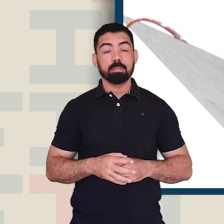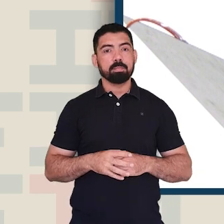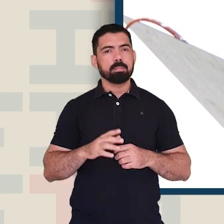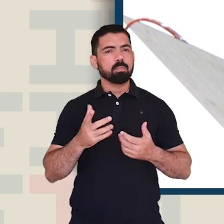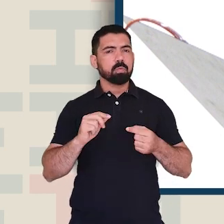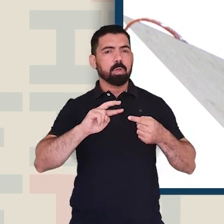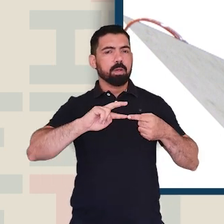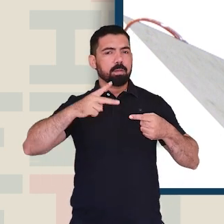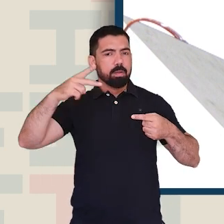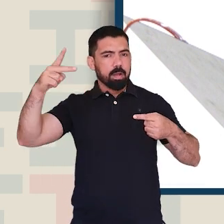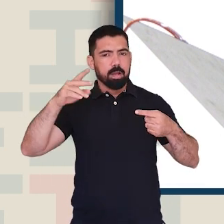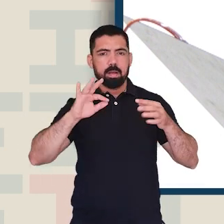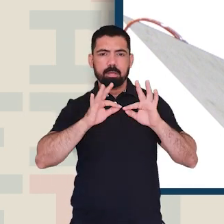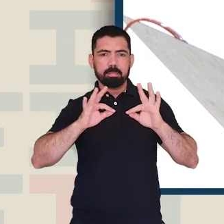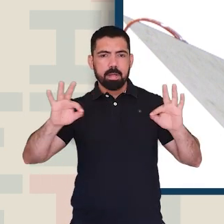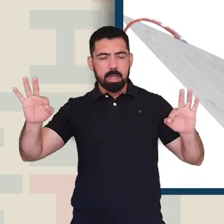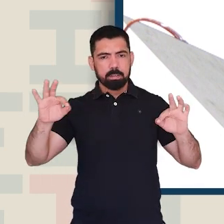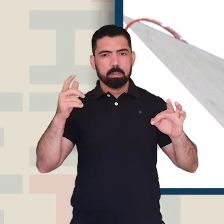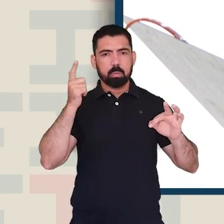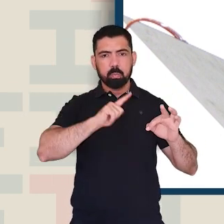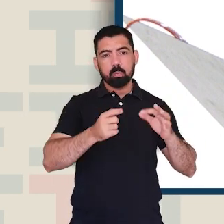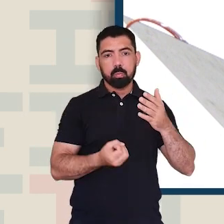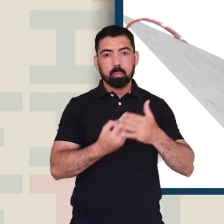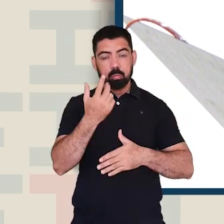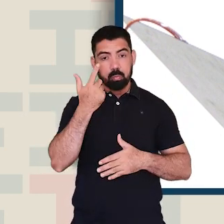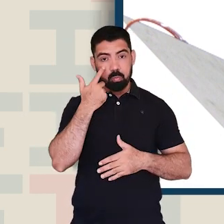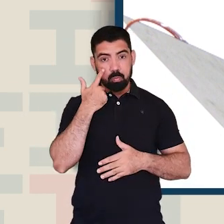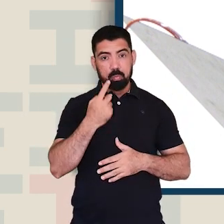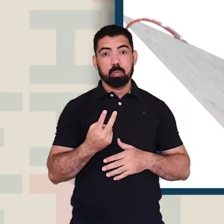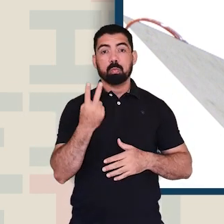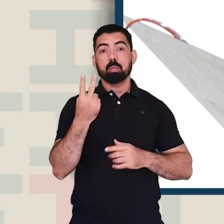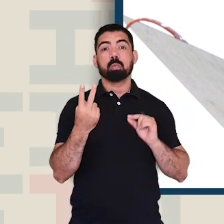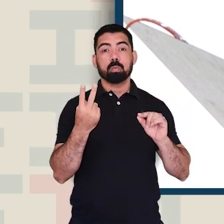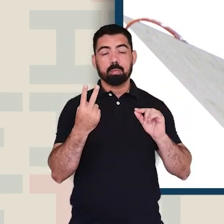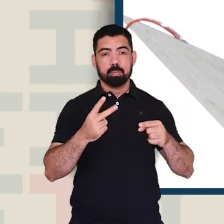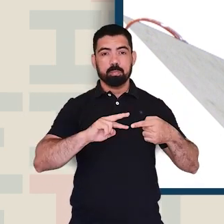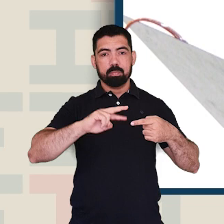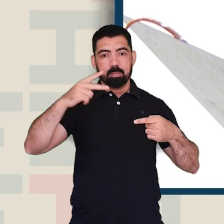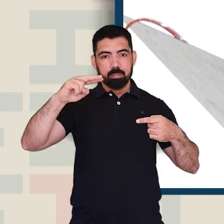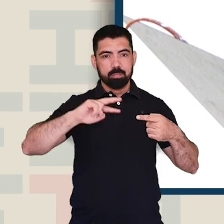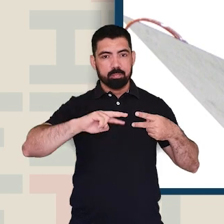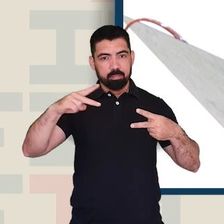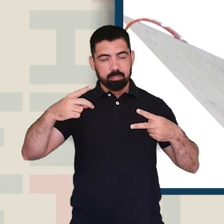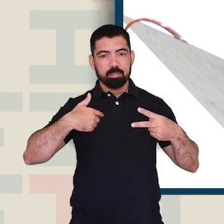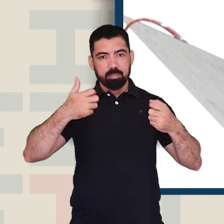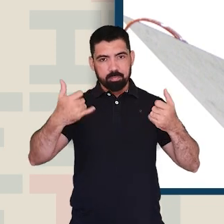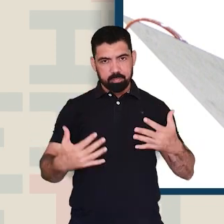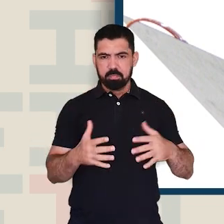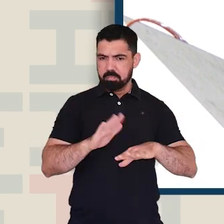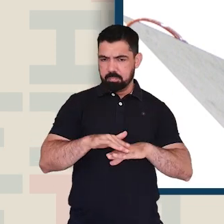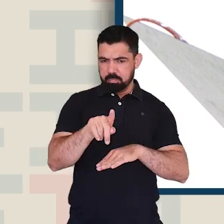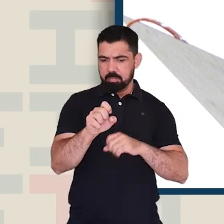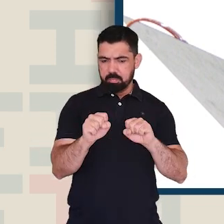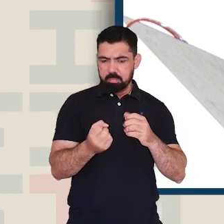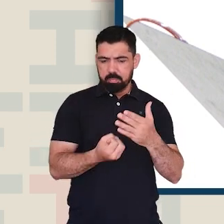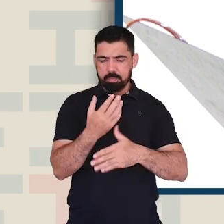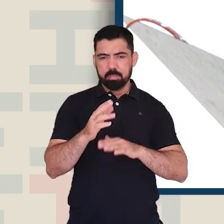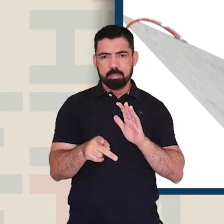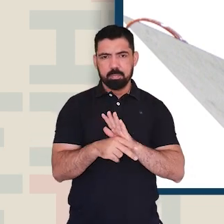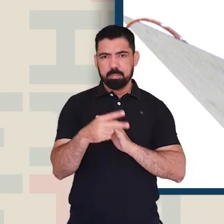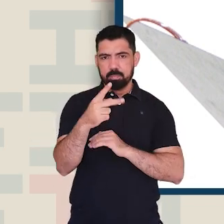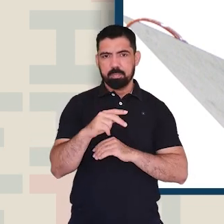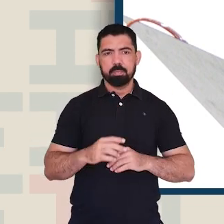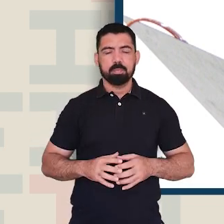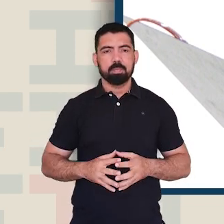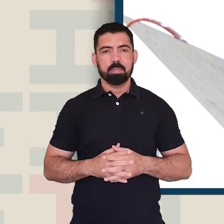algumas escalas, uma frase, alguma coisa, e eu acabei fazendo duas escalas, como eu falei. Você pode criar a sua própria escala. Então eu fiz